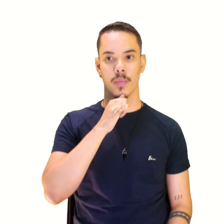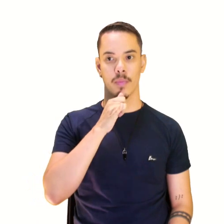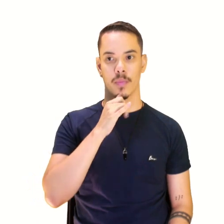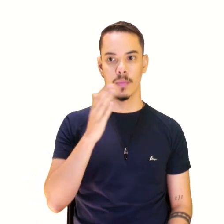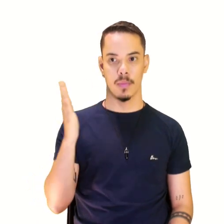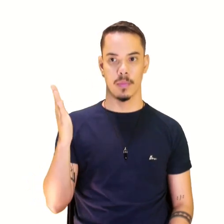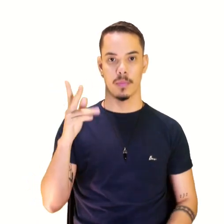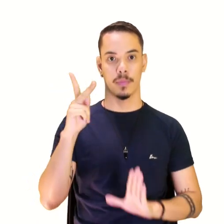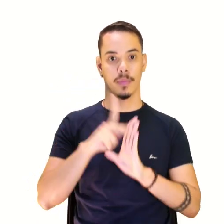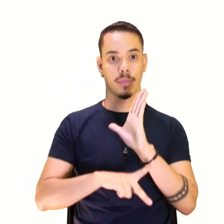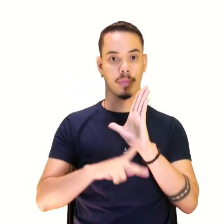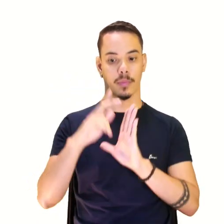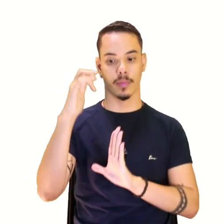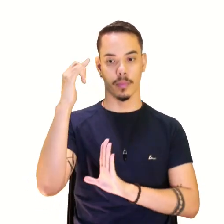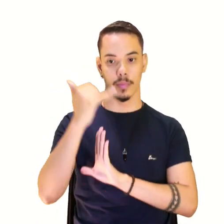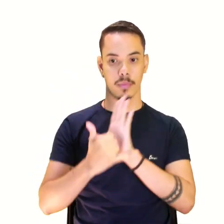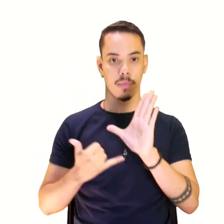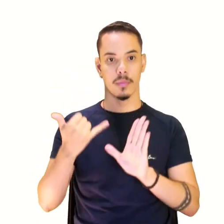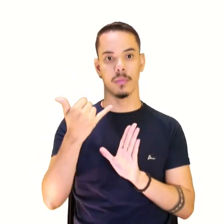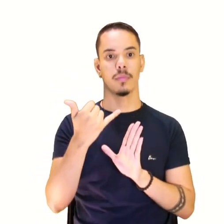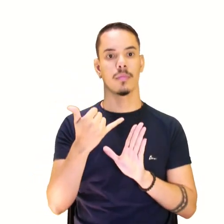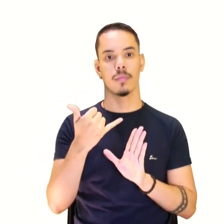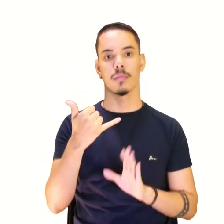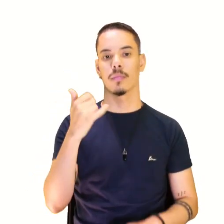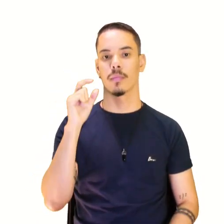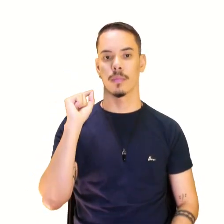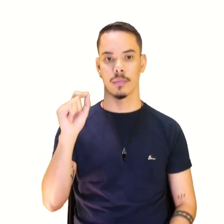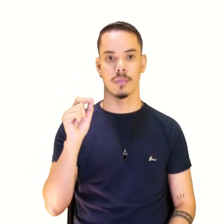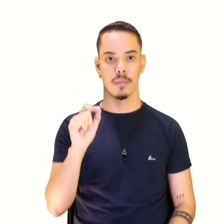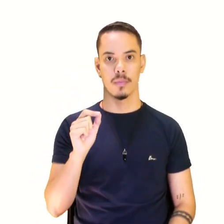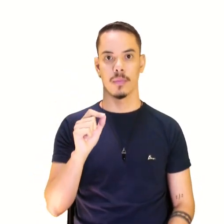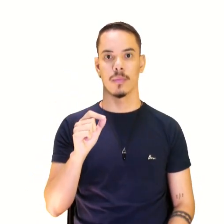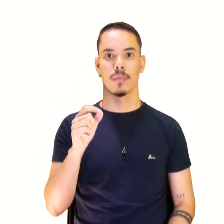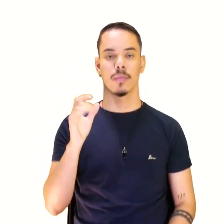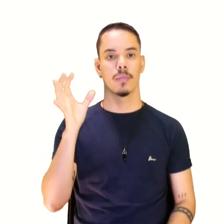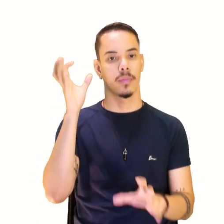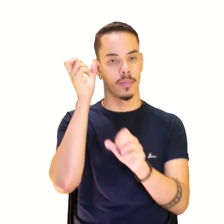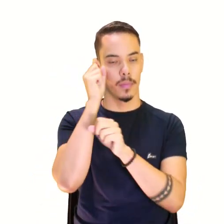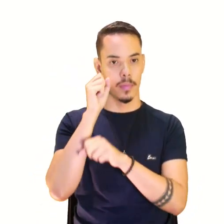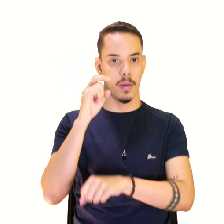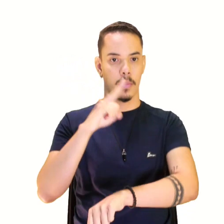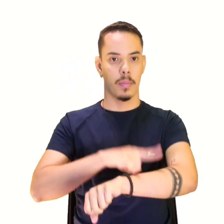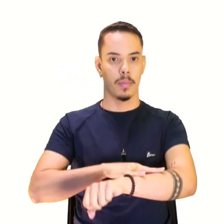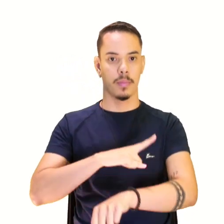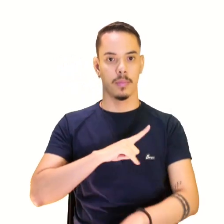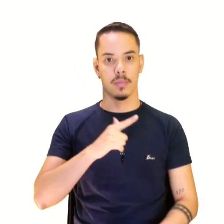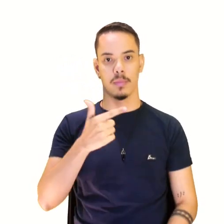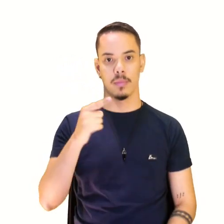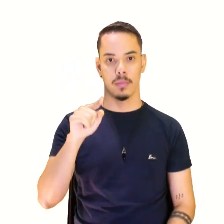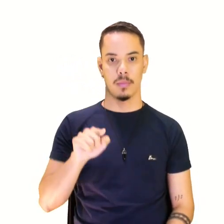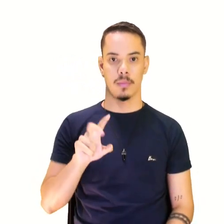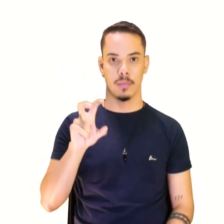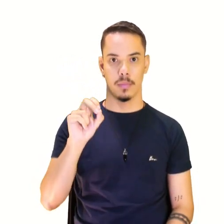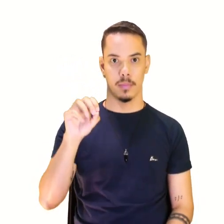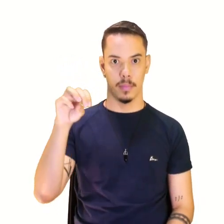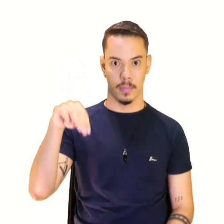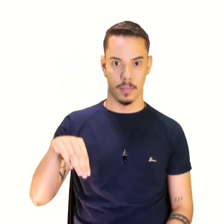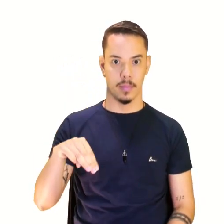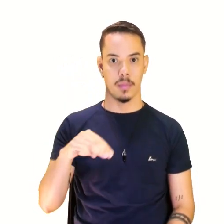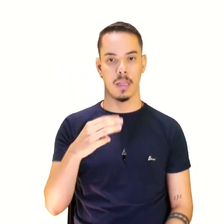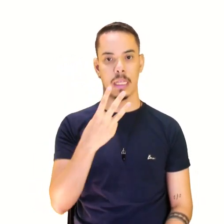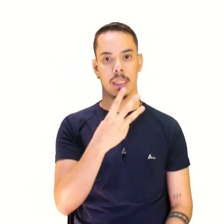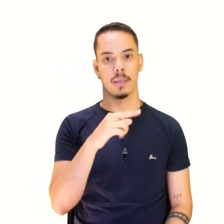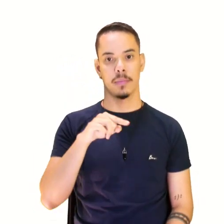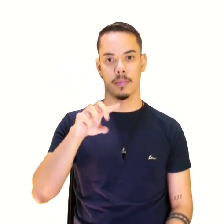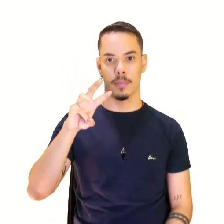No projeto, a suíte tem 2,50 por 3,30 como escala, de 1 para 50.